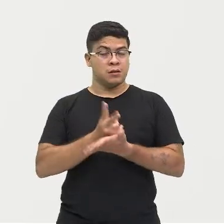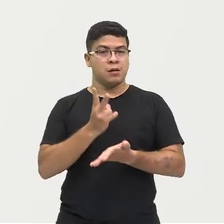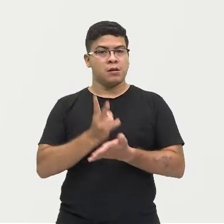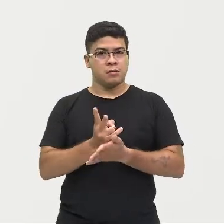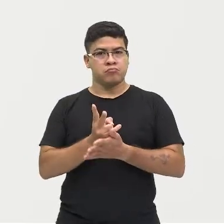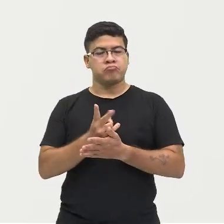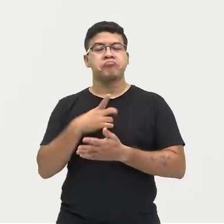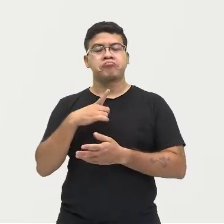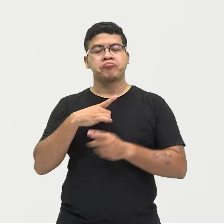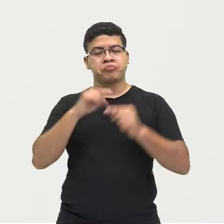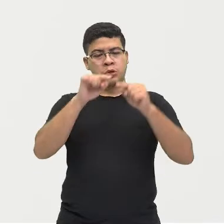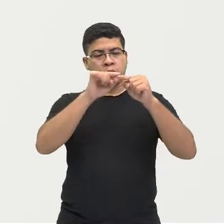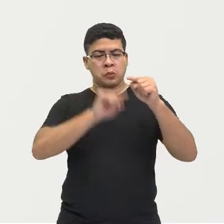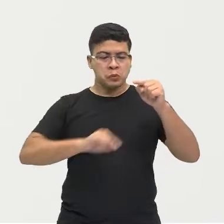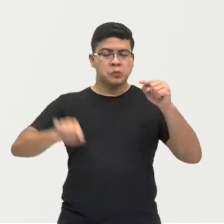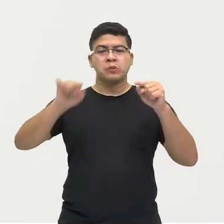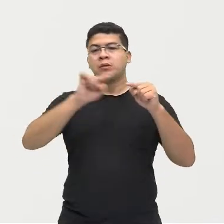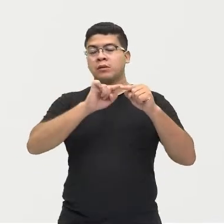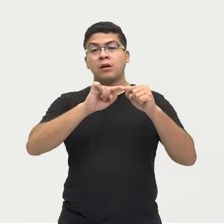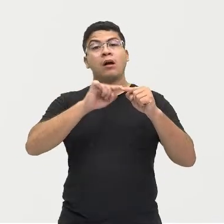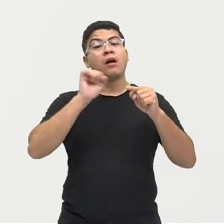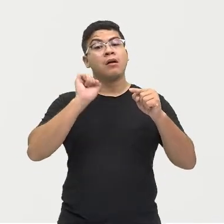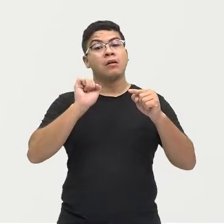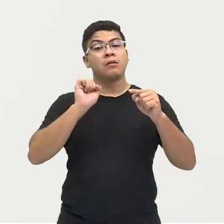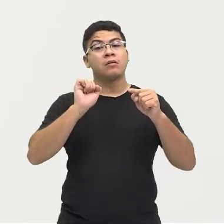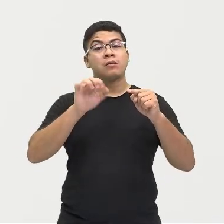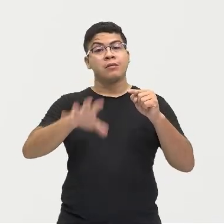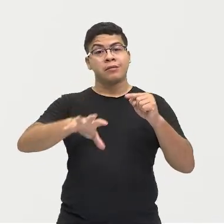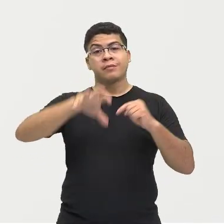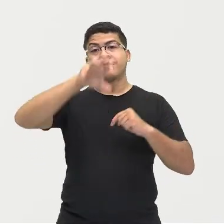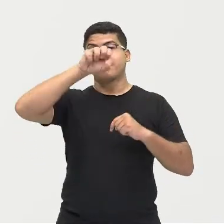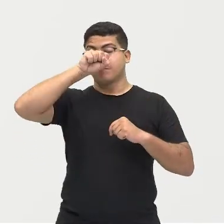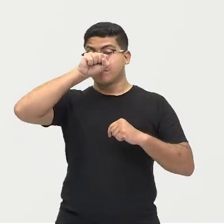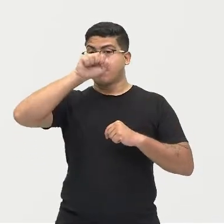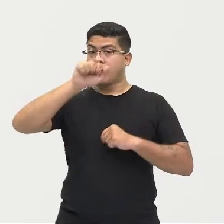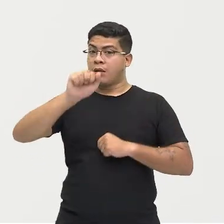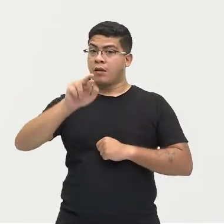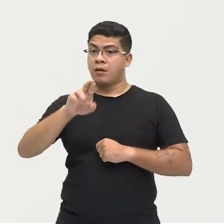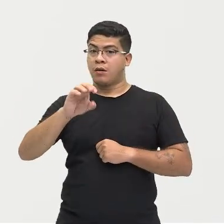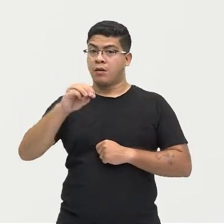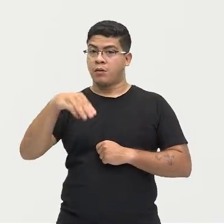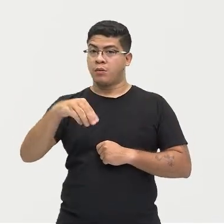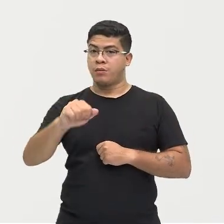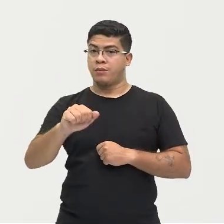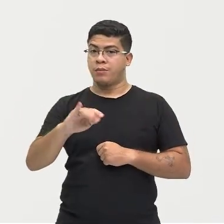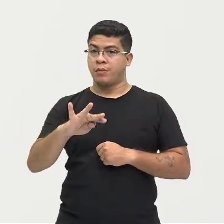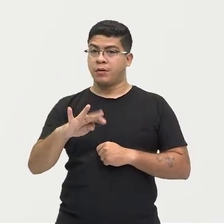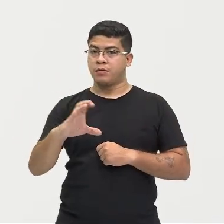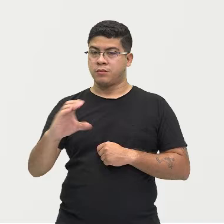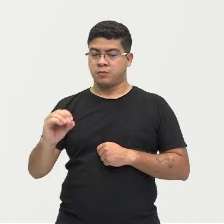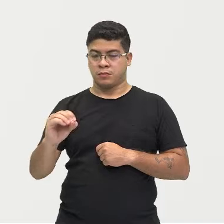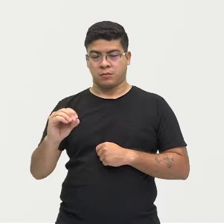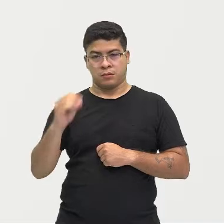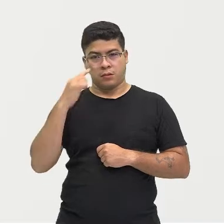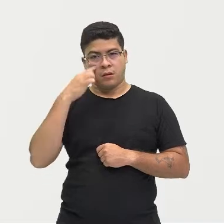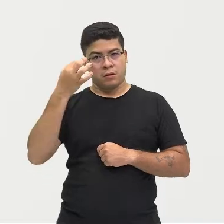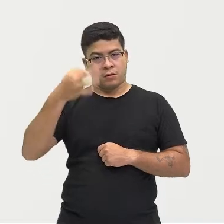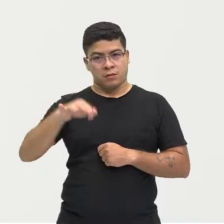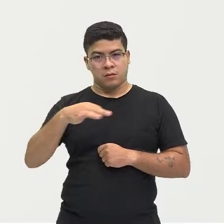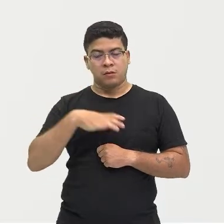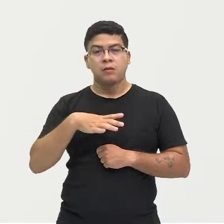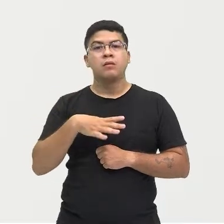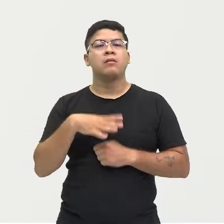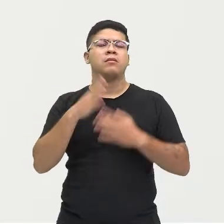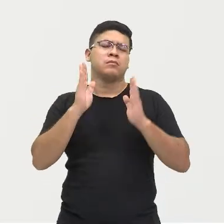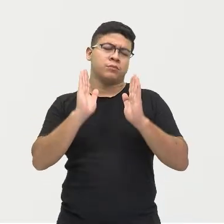desses compostos, desses aromáticos. Então, a gente não pode esquecer dos aromáticos, porque independente se a função